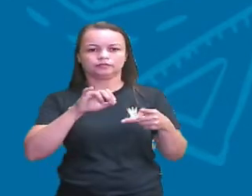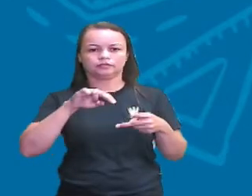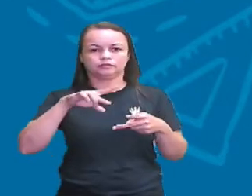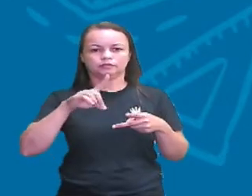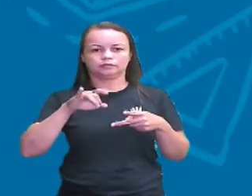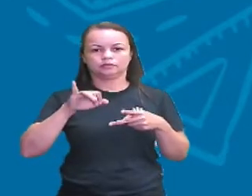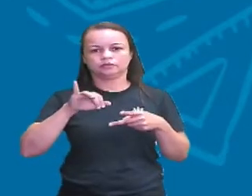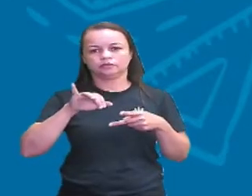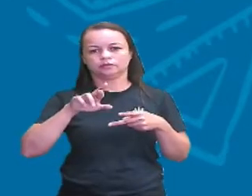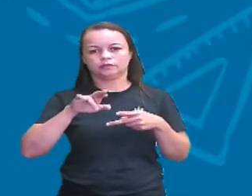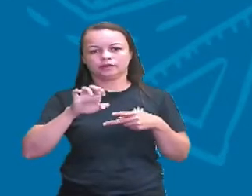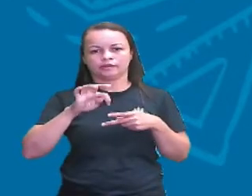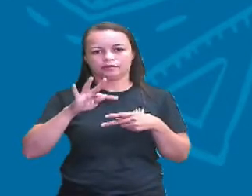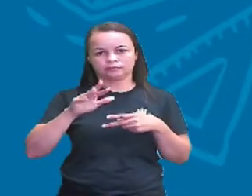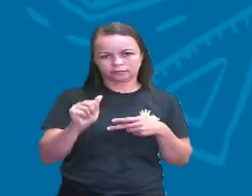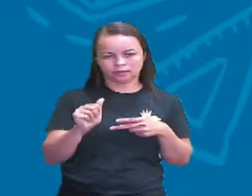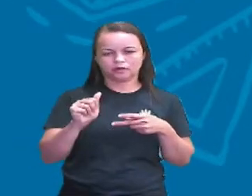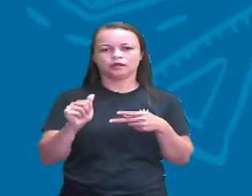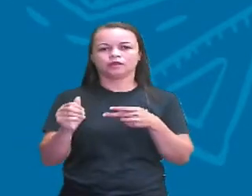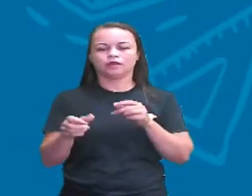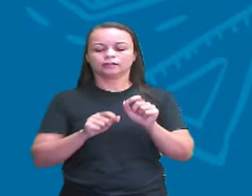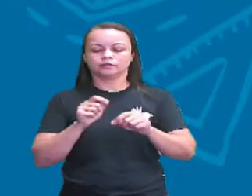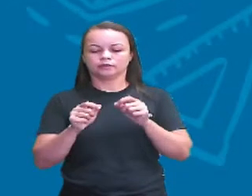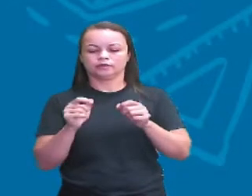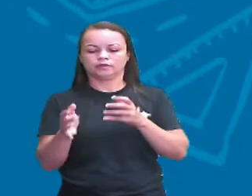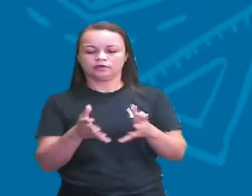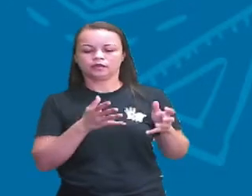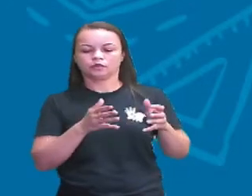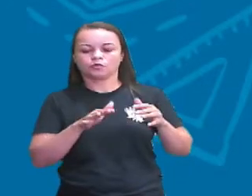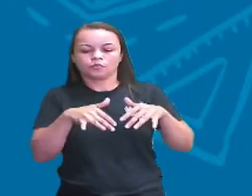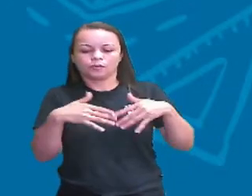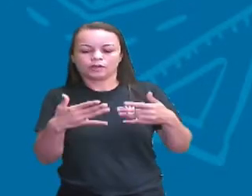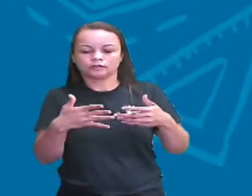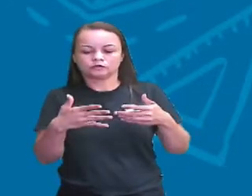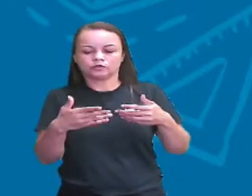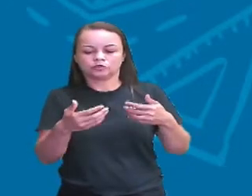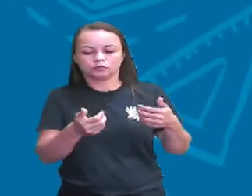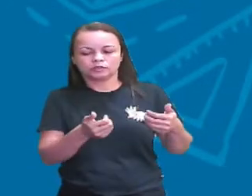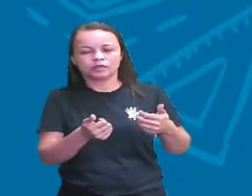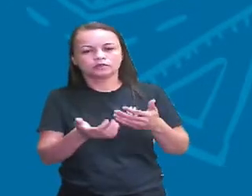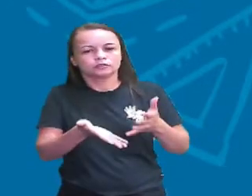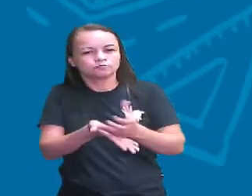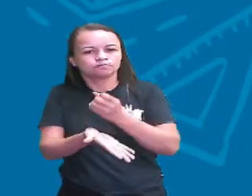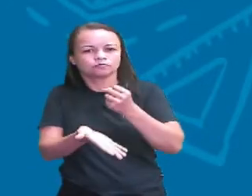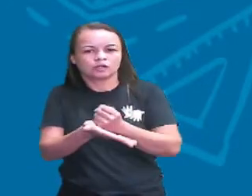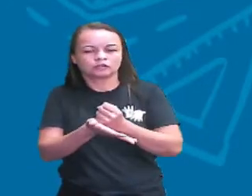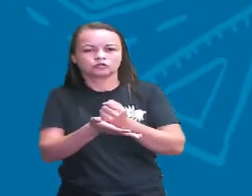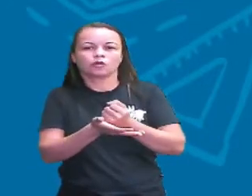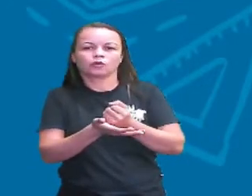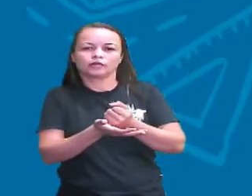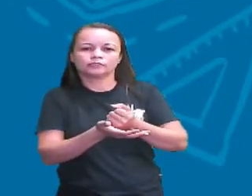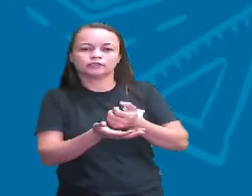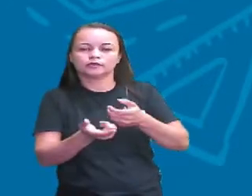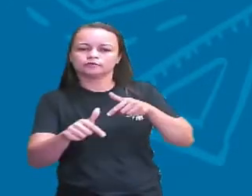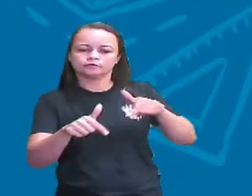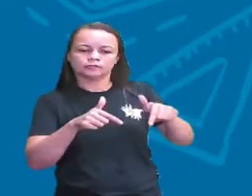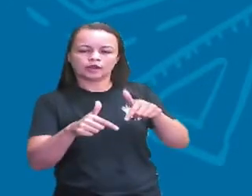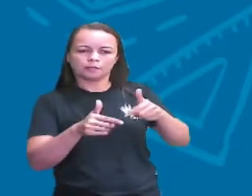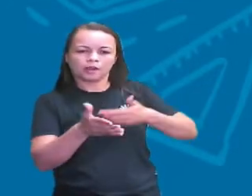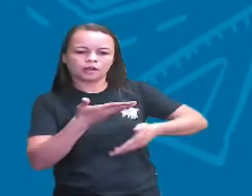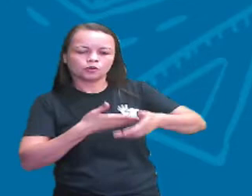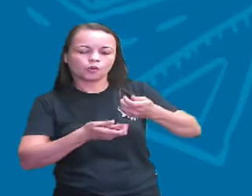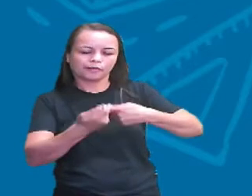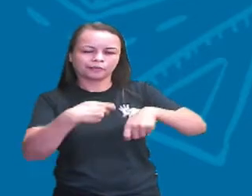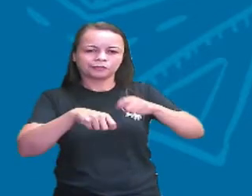que seria quando a dominação é feita através de troca de favores econômicos com